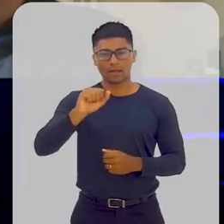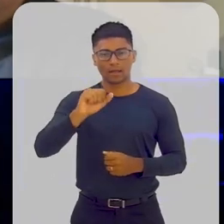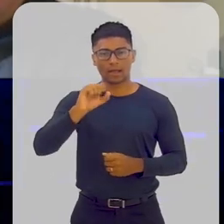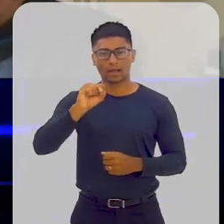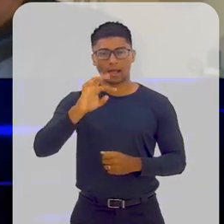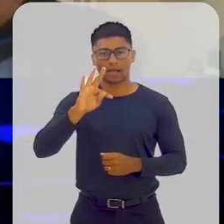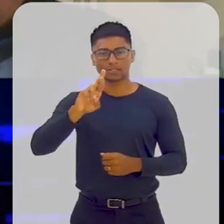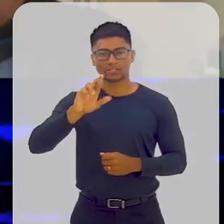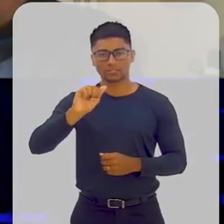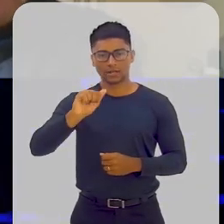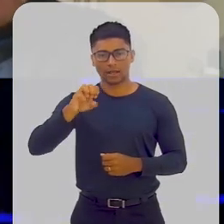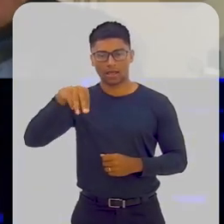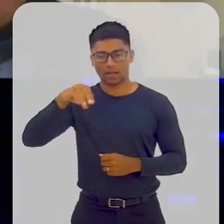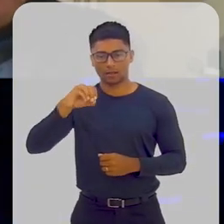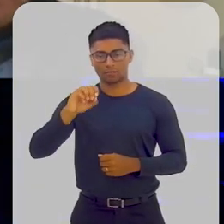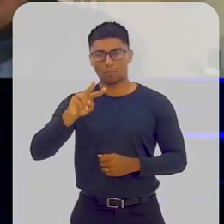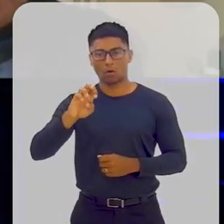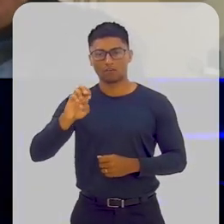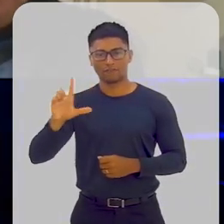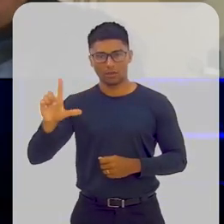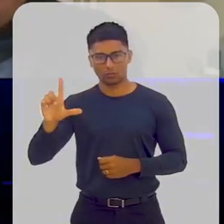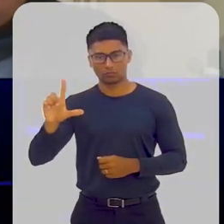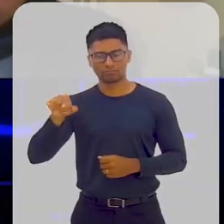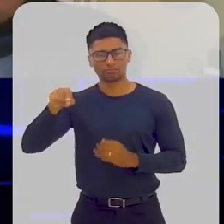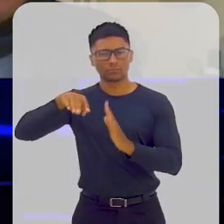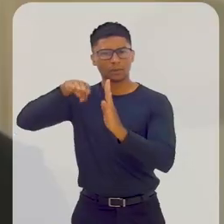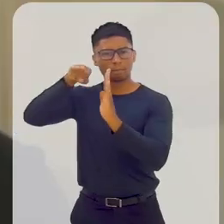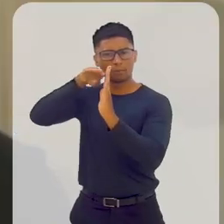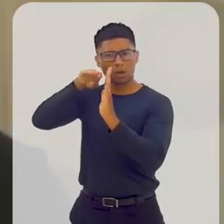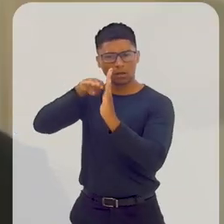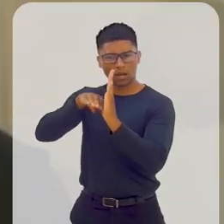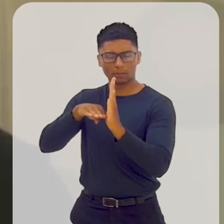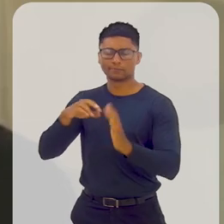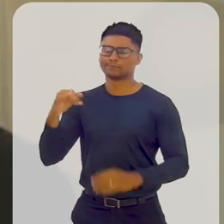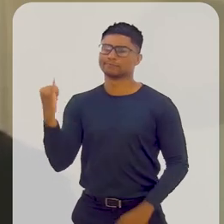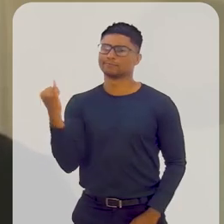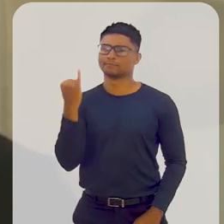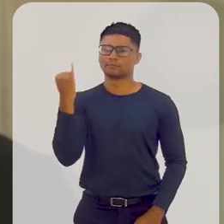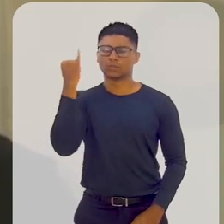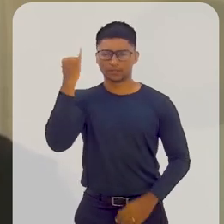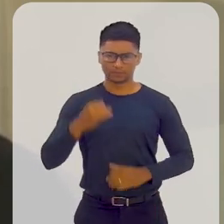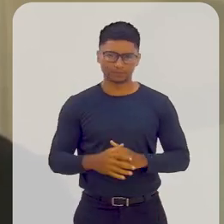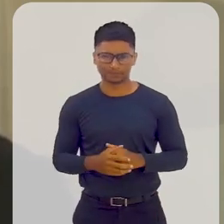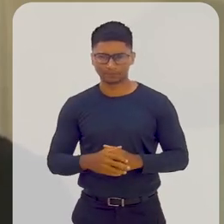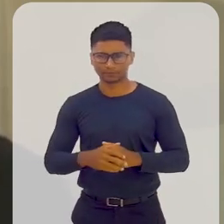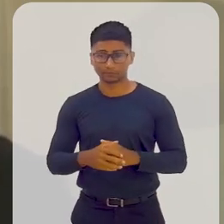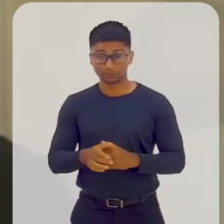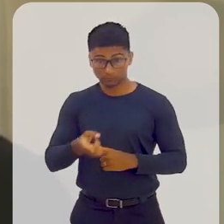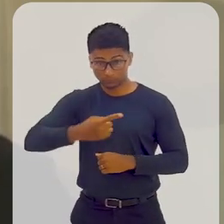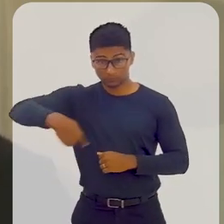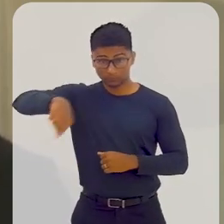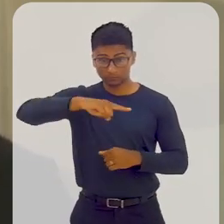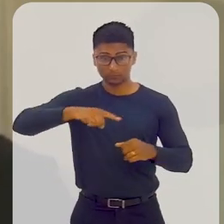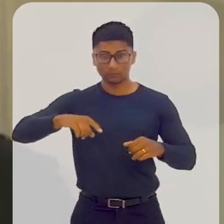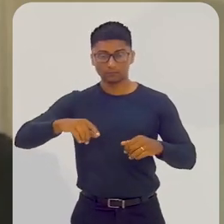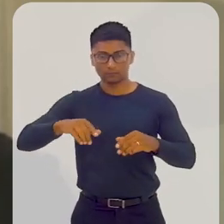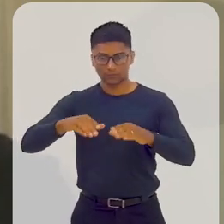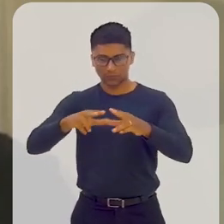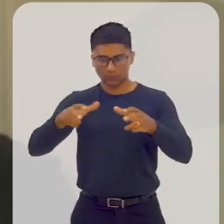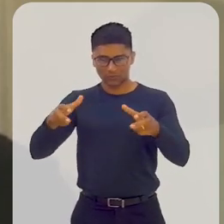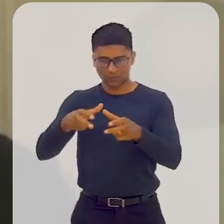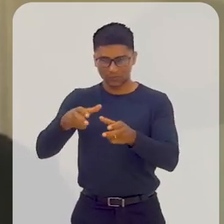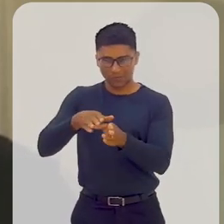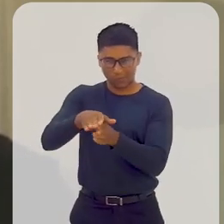os castramóveis, né, castramóveis. É um programa extremamente importante onde nós,